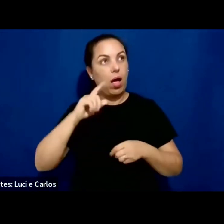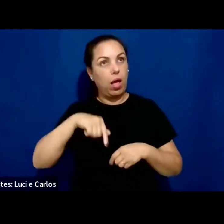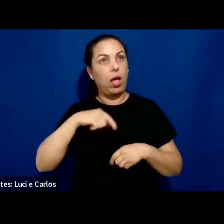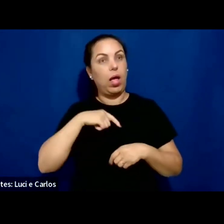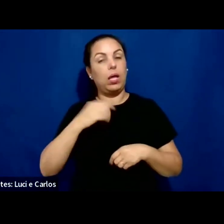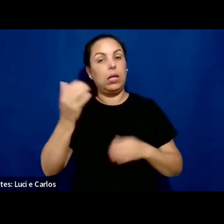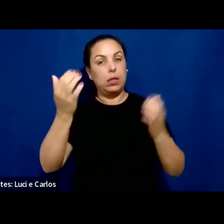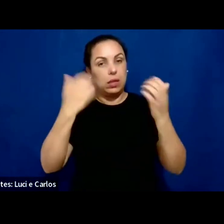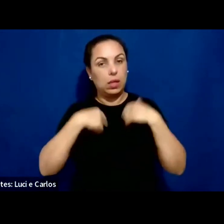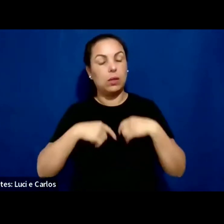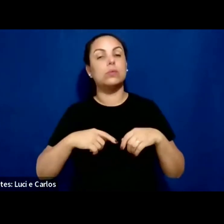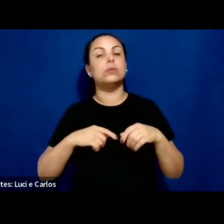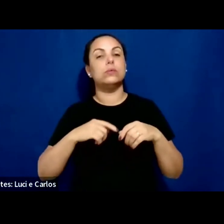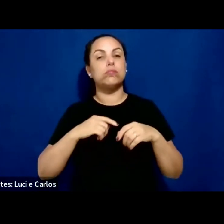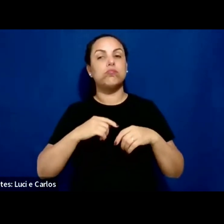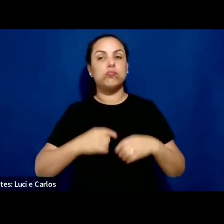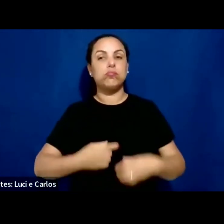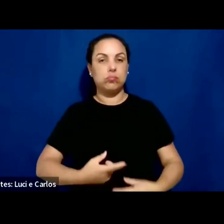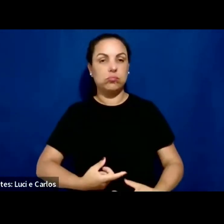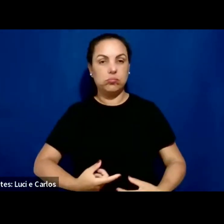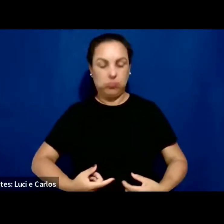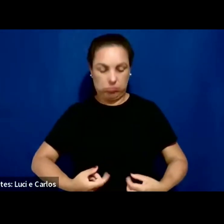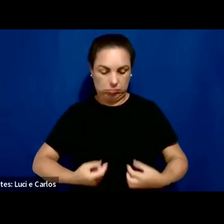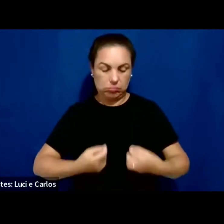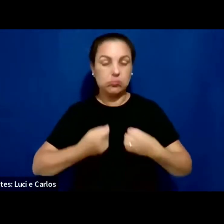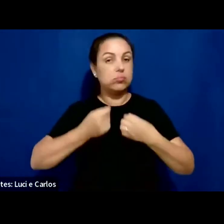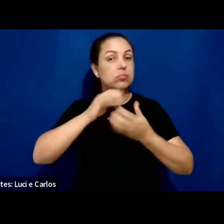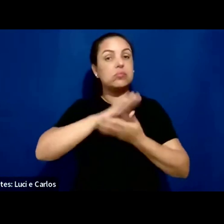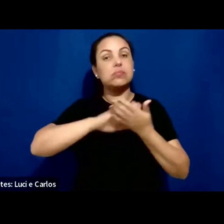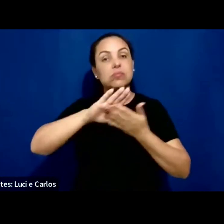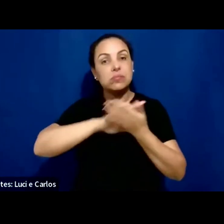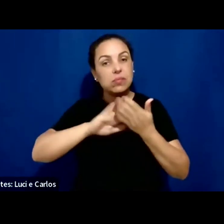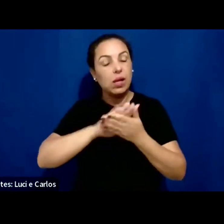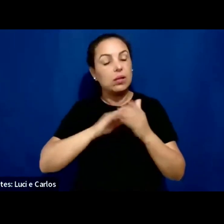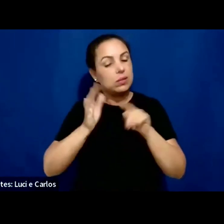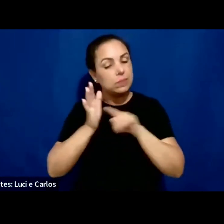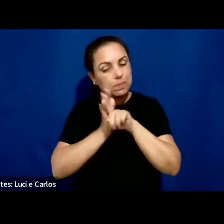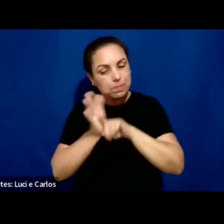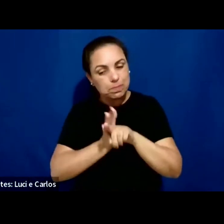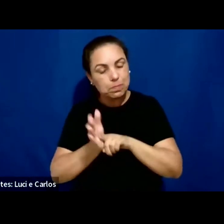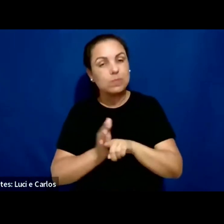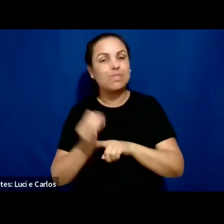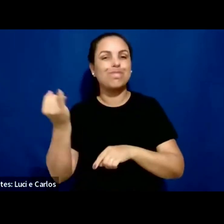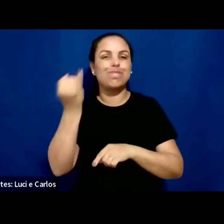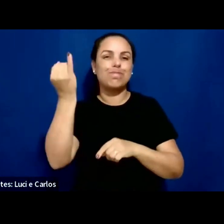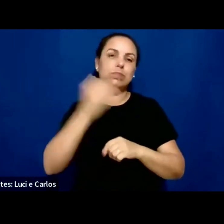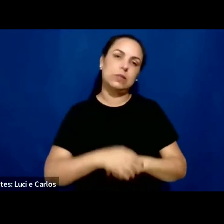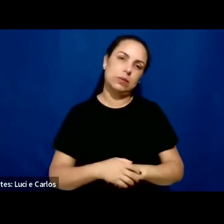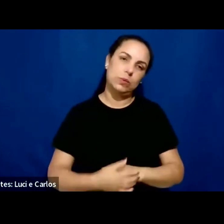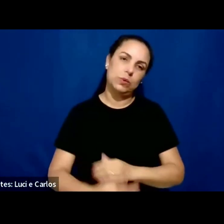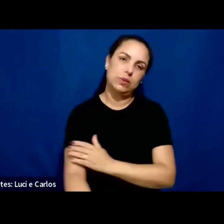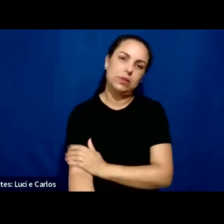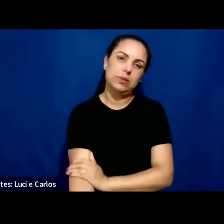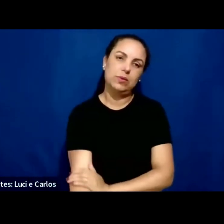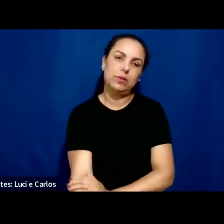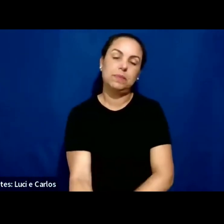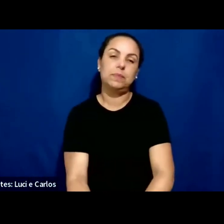que são pessoas que têm o seco, que é o início do intestino, com mais de 20 quilos de fezes ali dentro.